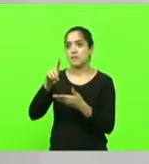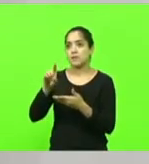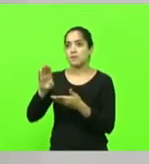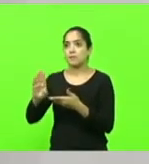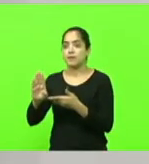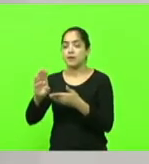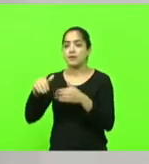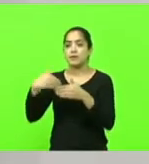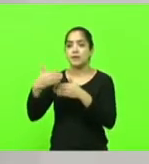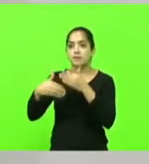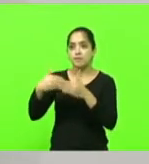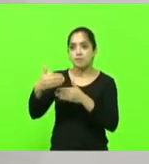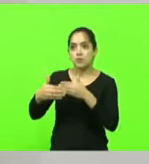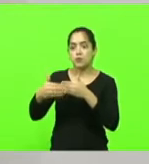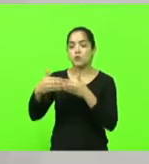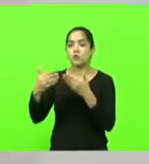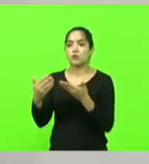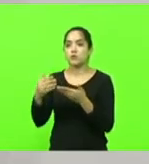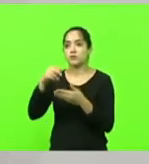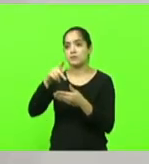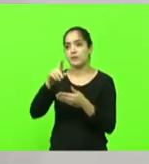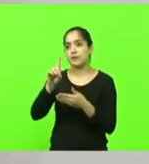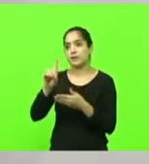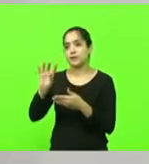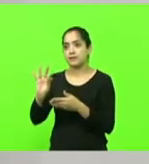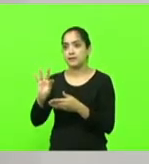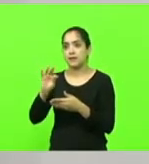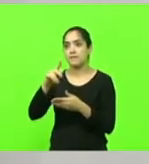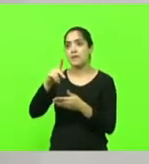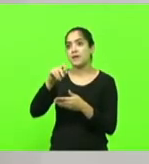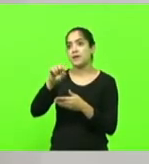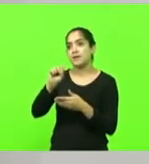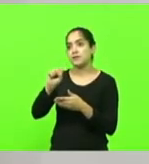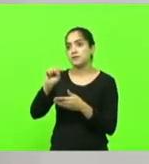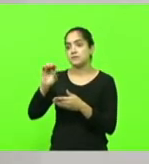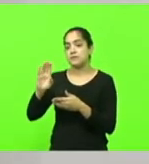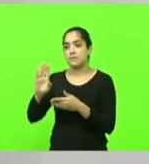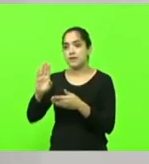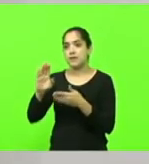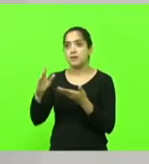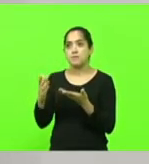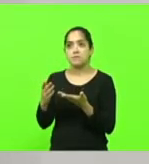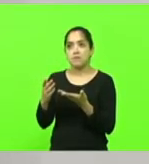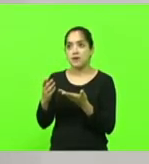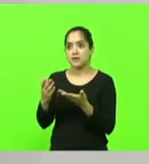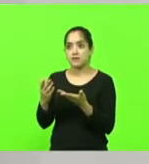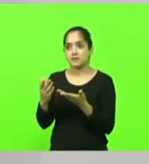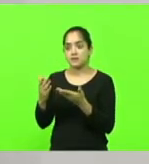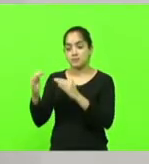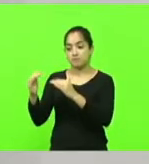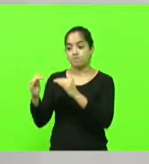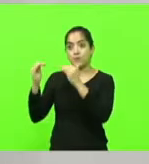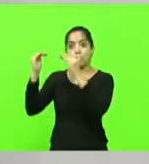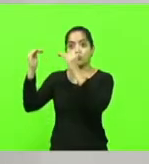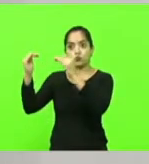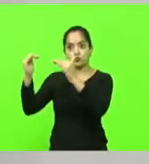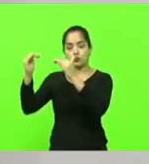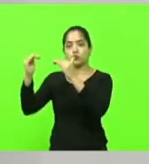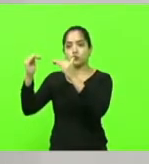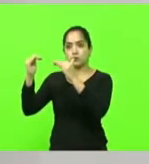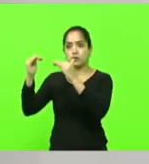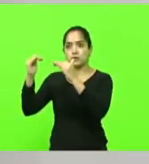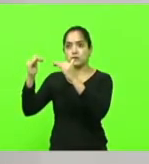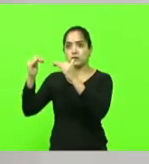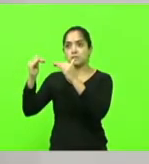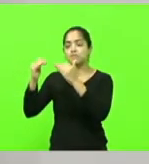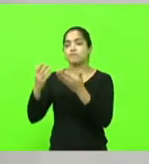depois Leonel Brizola, no PDT, no PSDB de Fernando Henrique. Mas nenhum partido estava à altura das suas convicções e seus